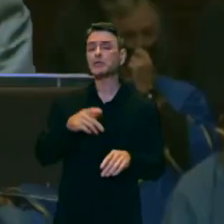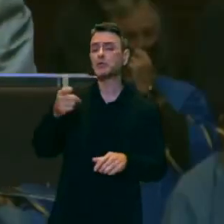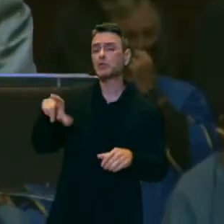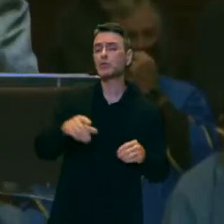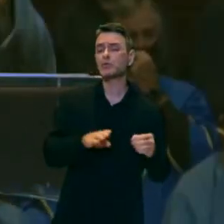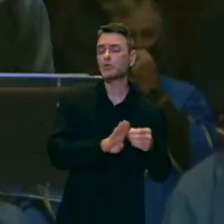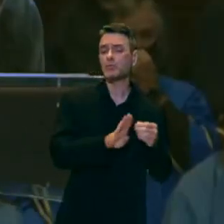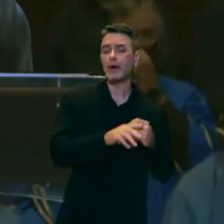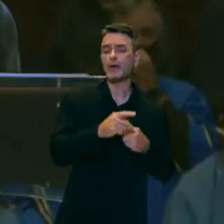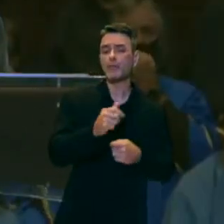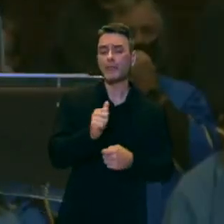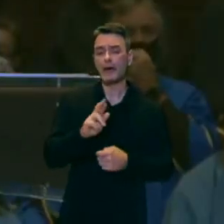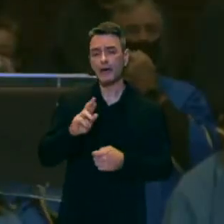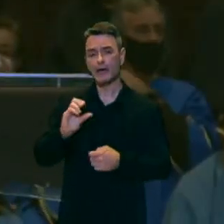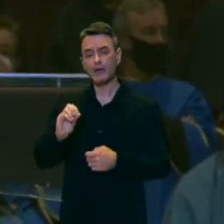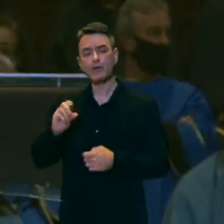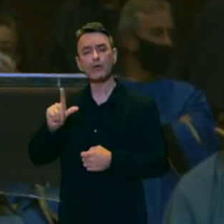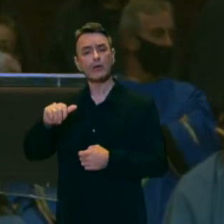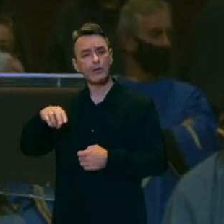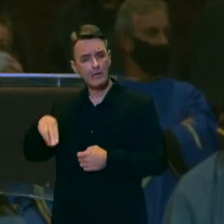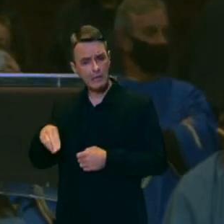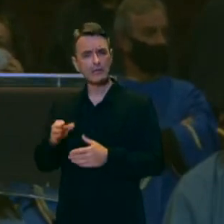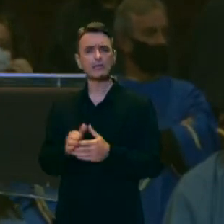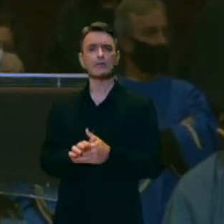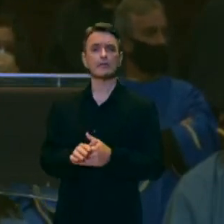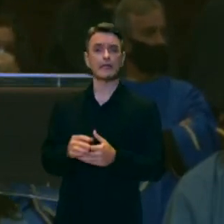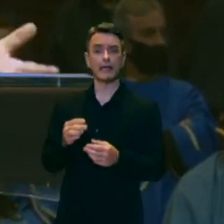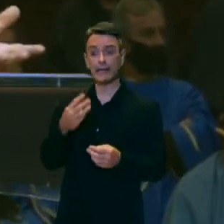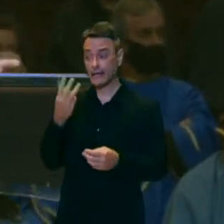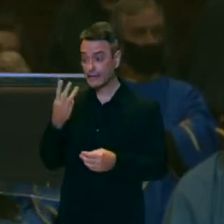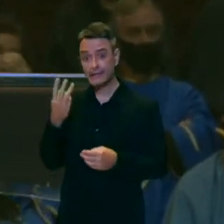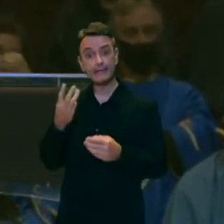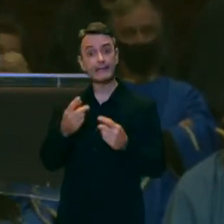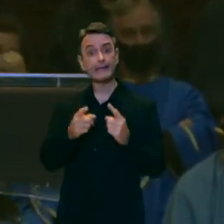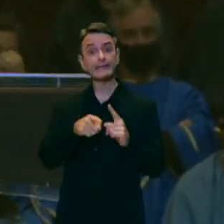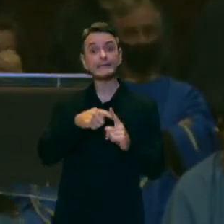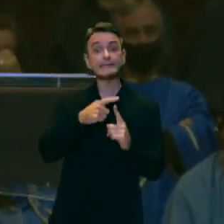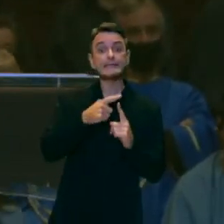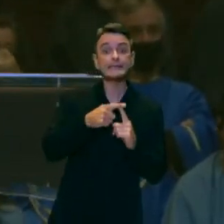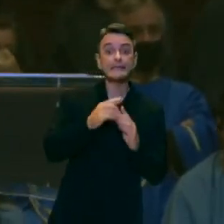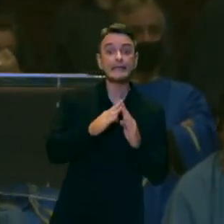lá no Parolim. 3 templos no mesmo final de semana. Deus não é bom?